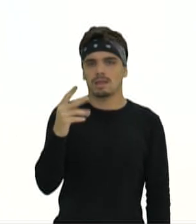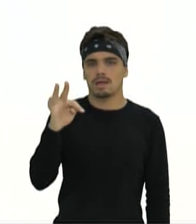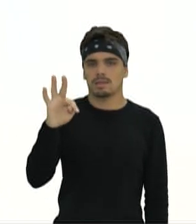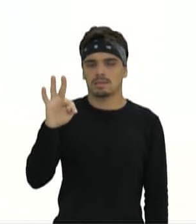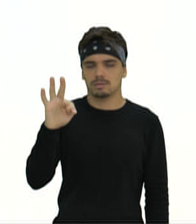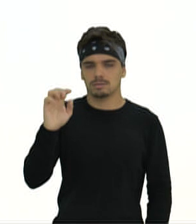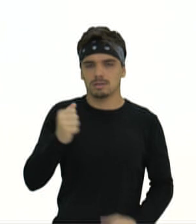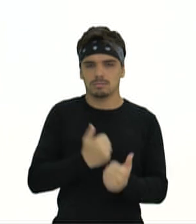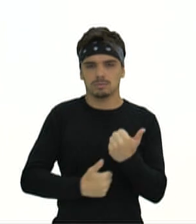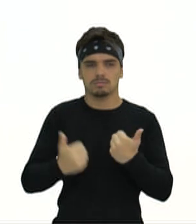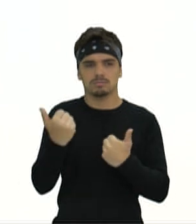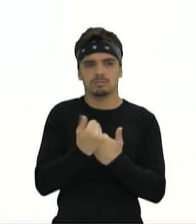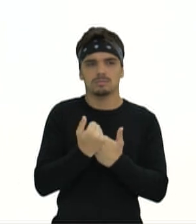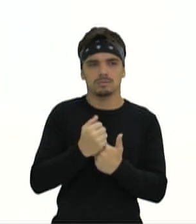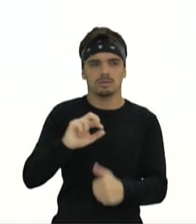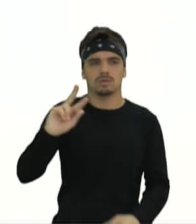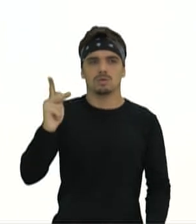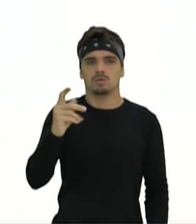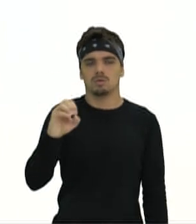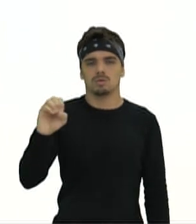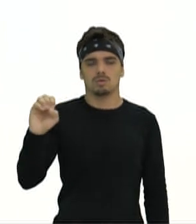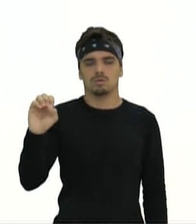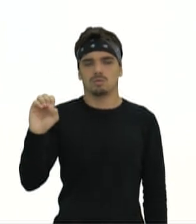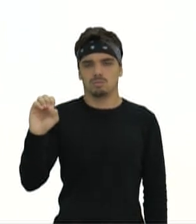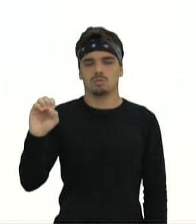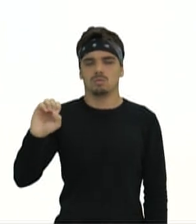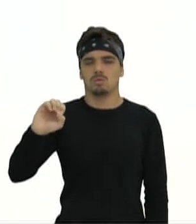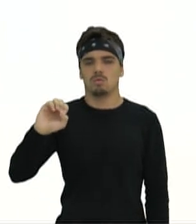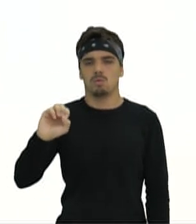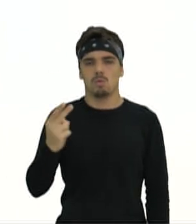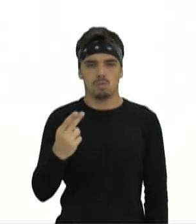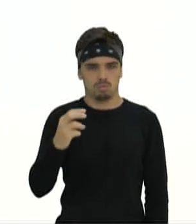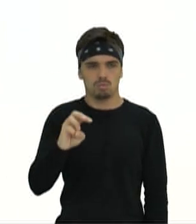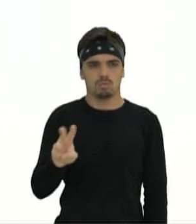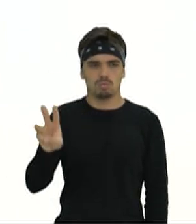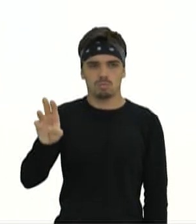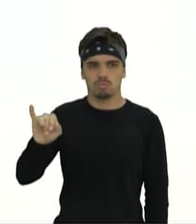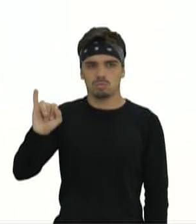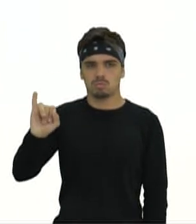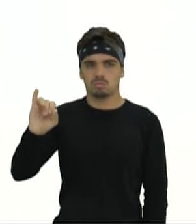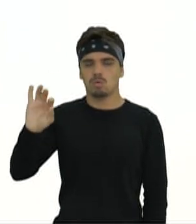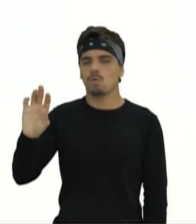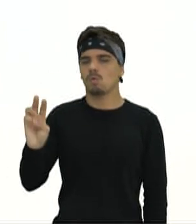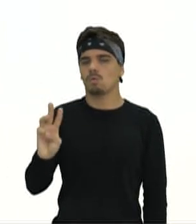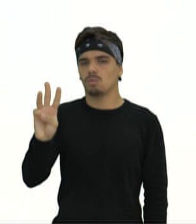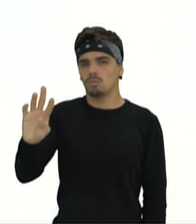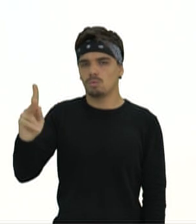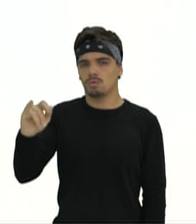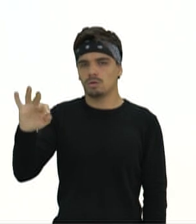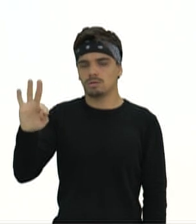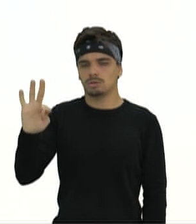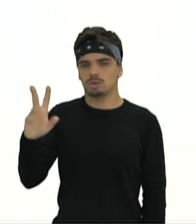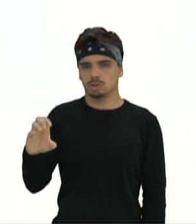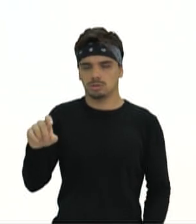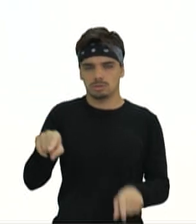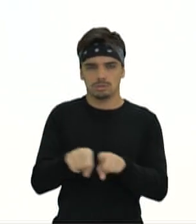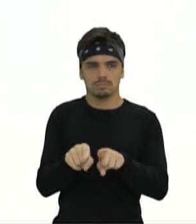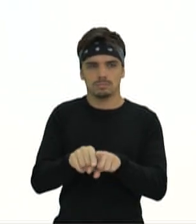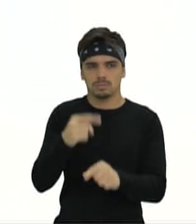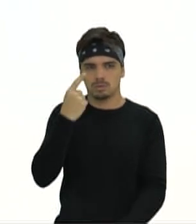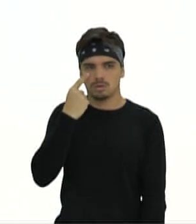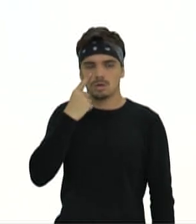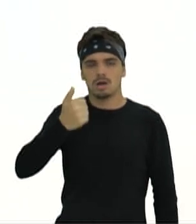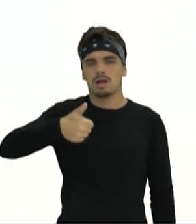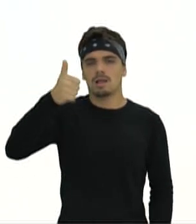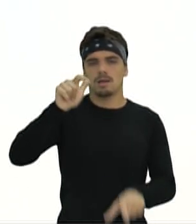ser substituído por who ou pelo it. Lembrando que o pronome who é utilizado para se referir a pessoas e o pronome it